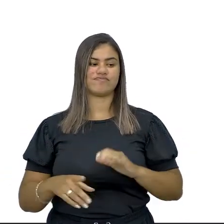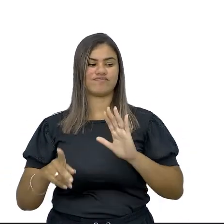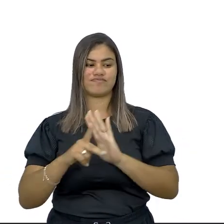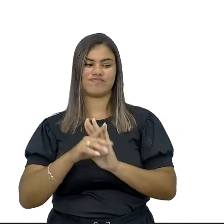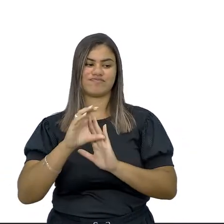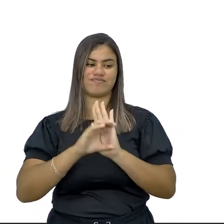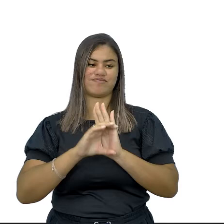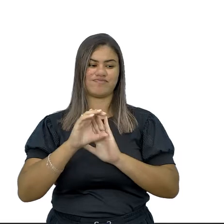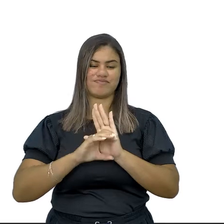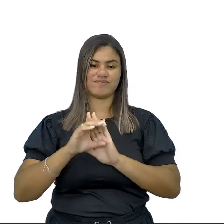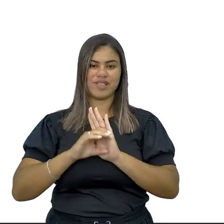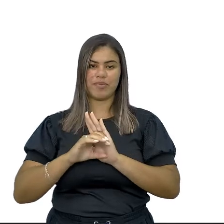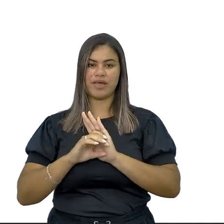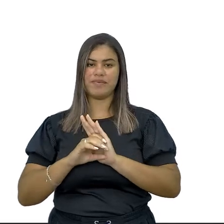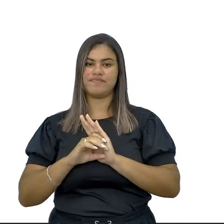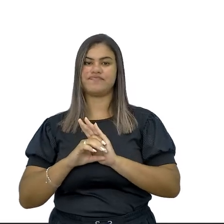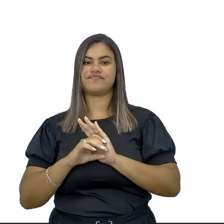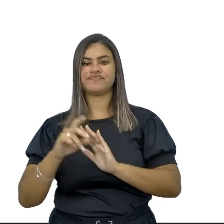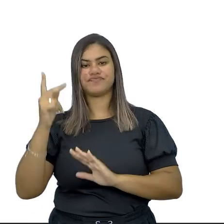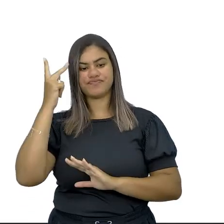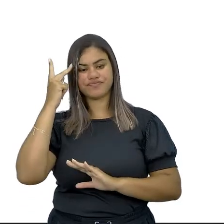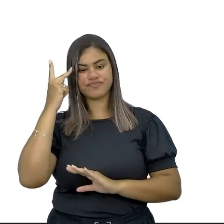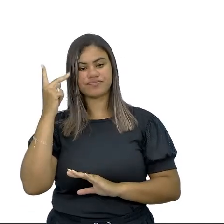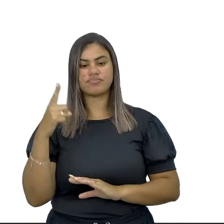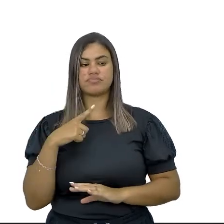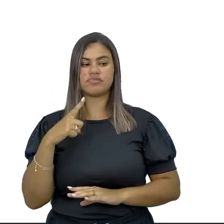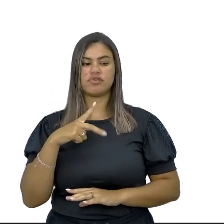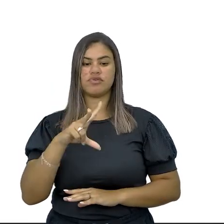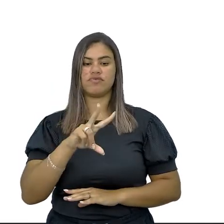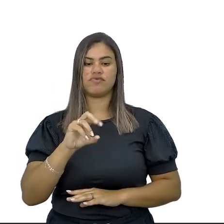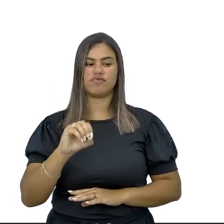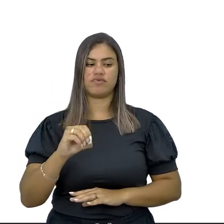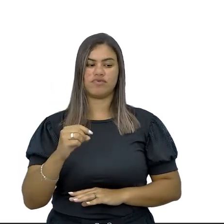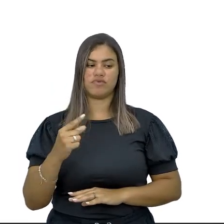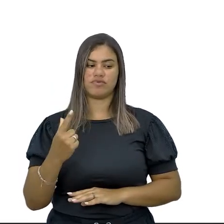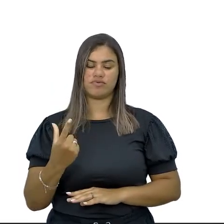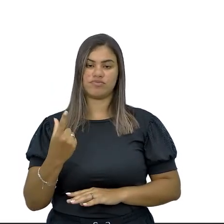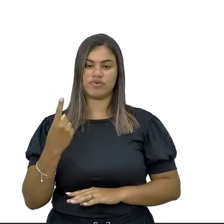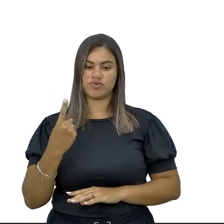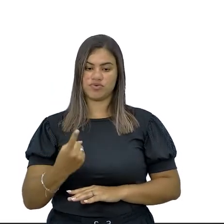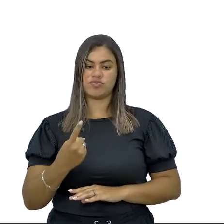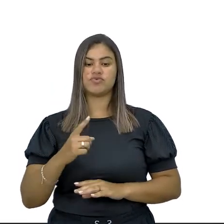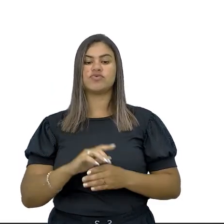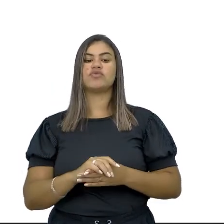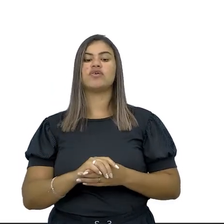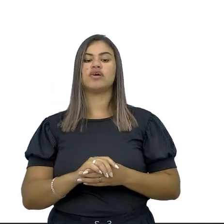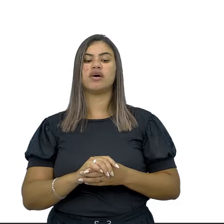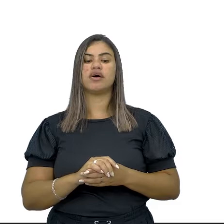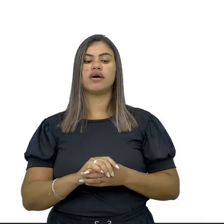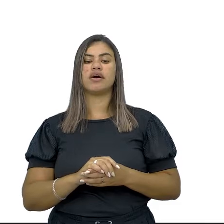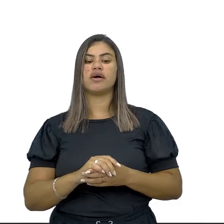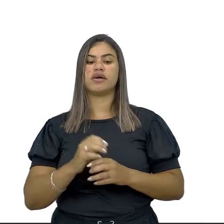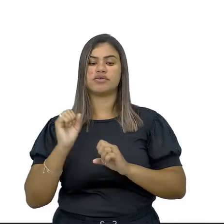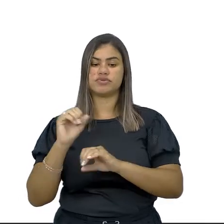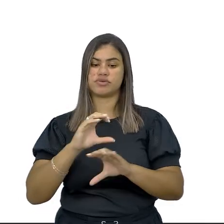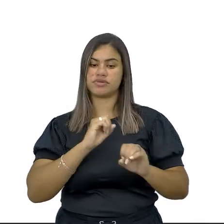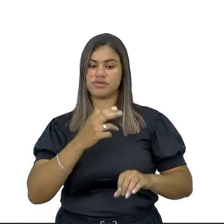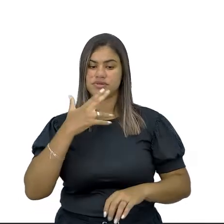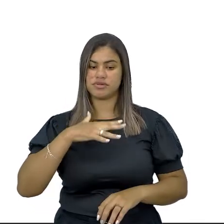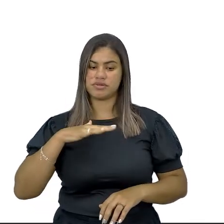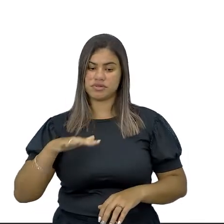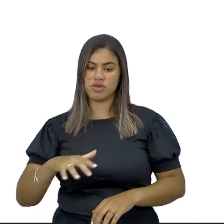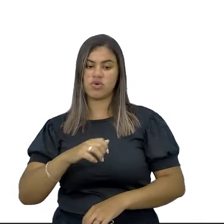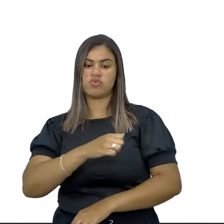Paulista. Então, nós temos o volume 1, que é o Currículo Paulista das etapas da educação infantil e ensino fundamental, que